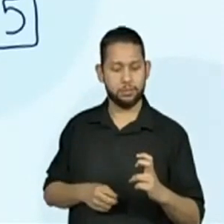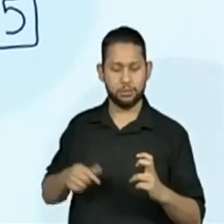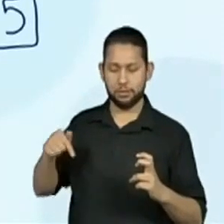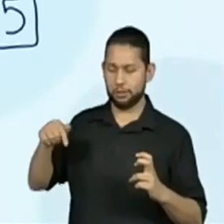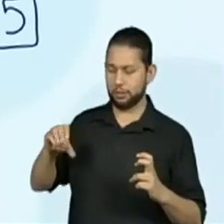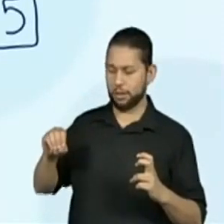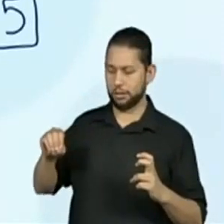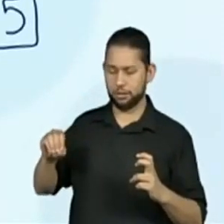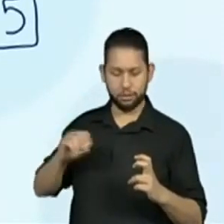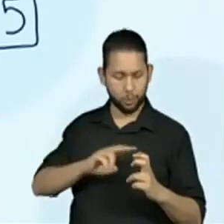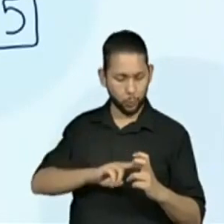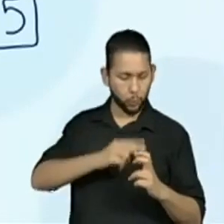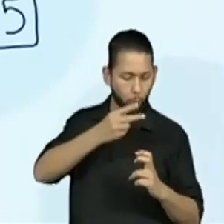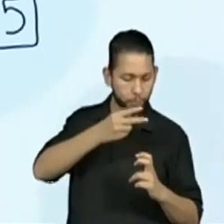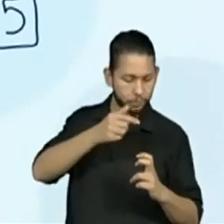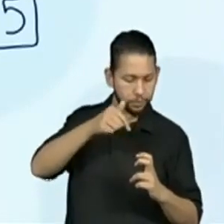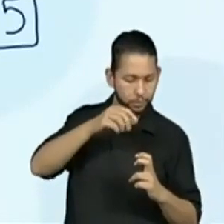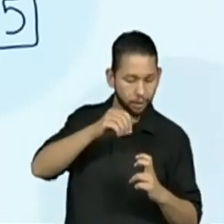Certo?